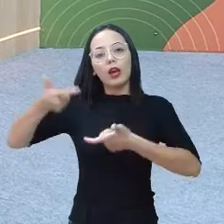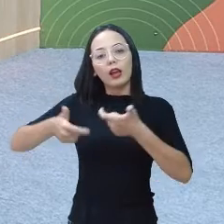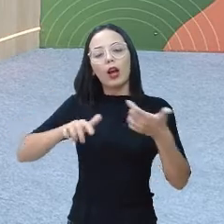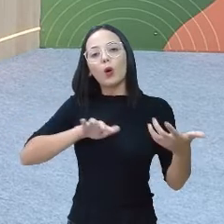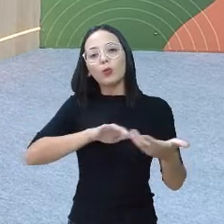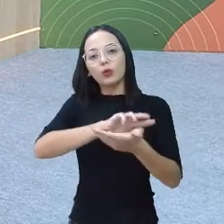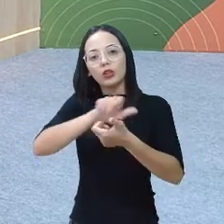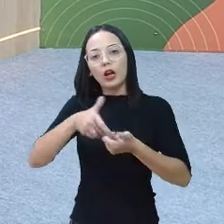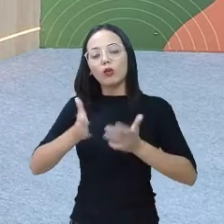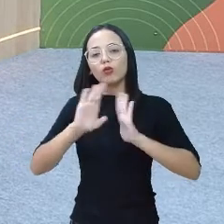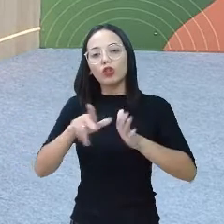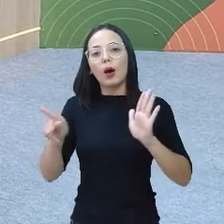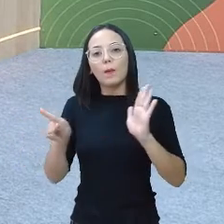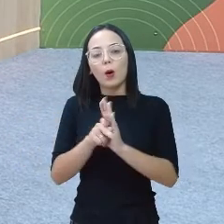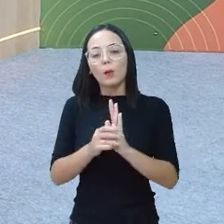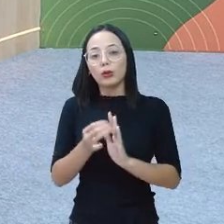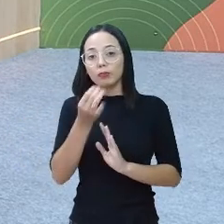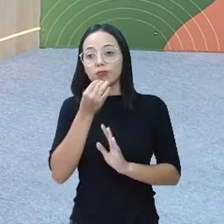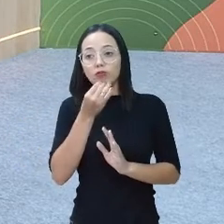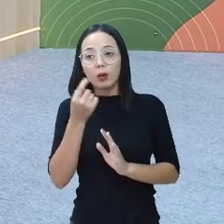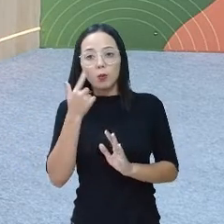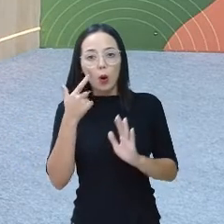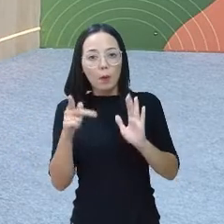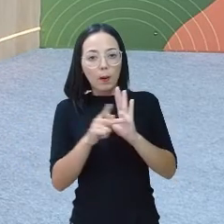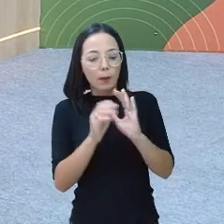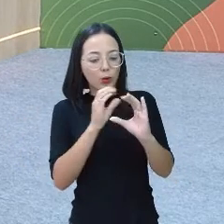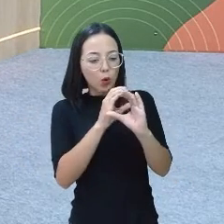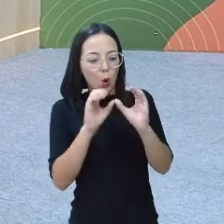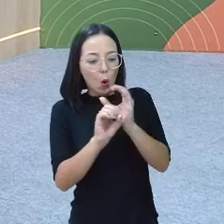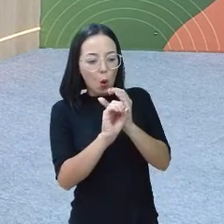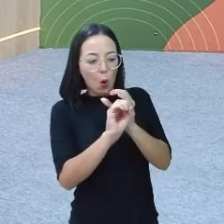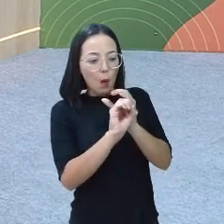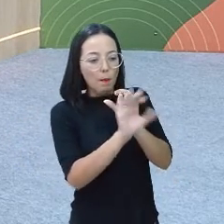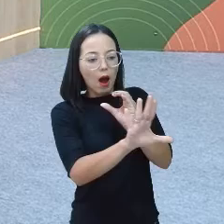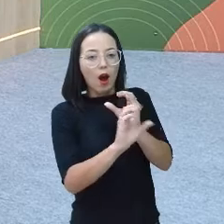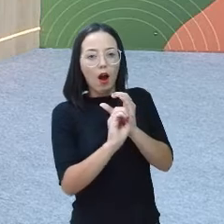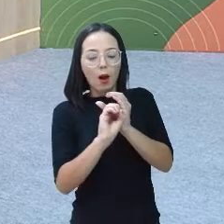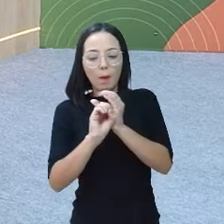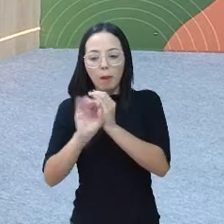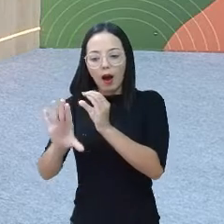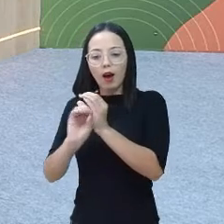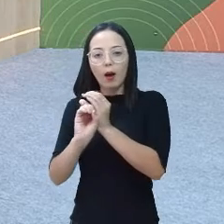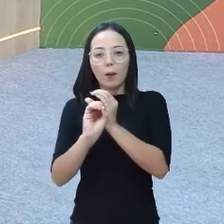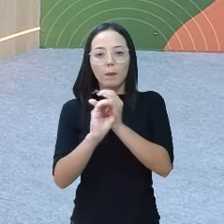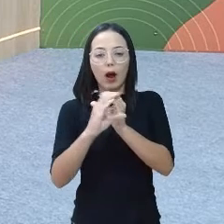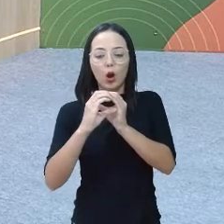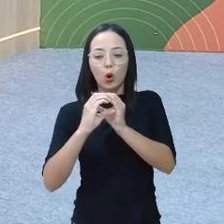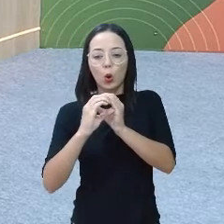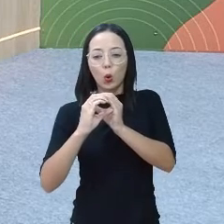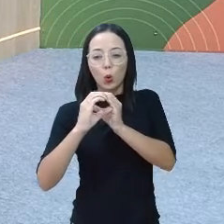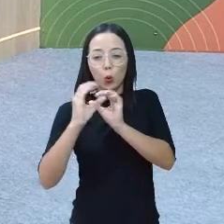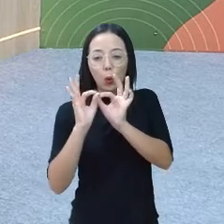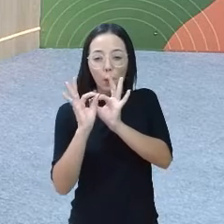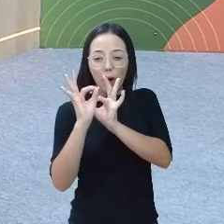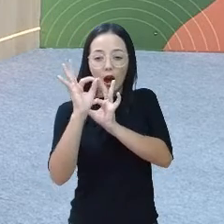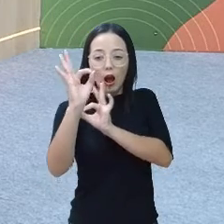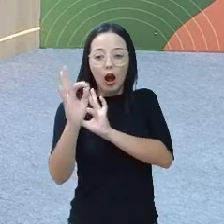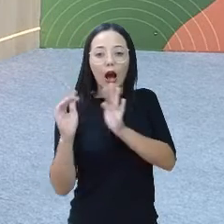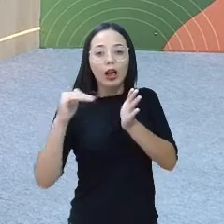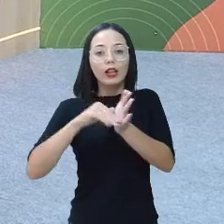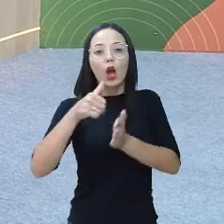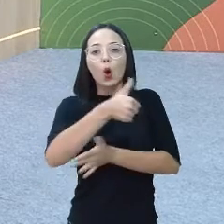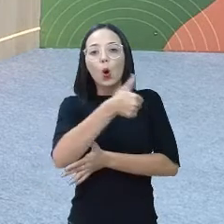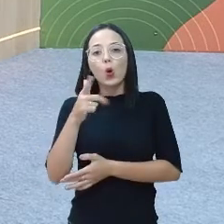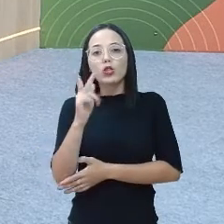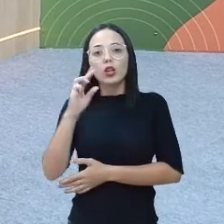eles chegavam a arremessar os projéteis, né, as balas, né, de canhão a uma distância de até 11